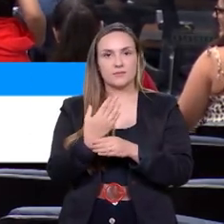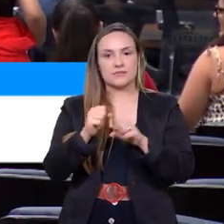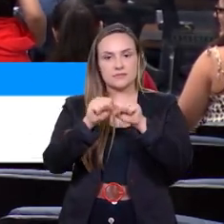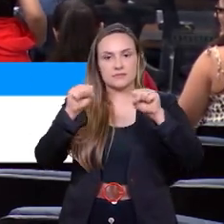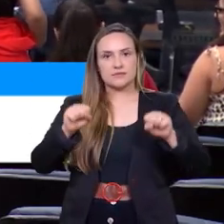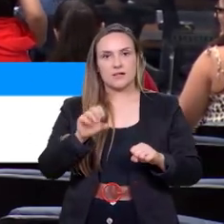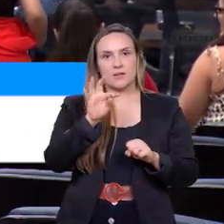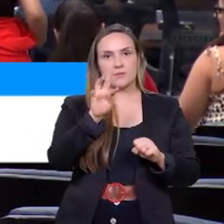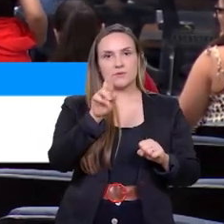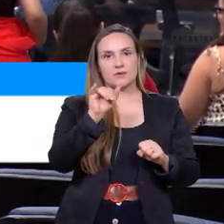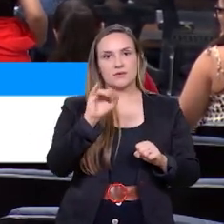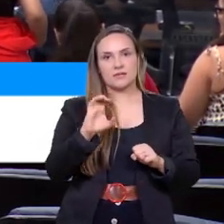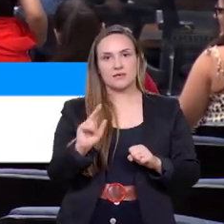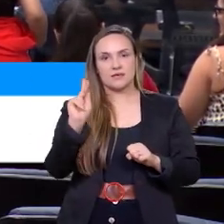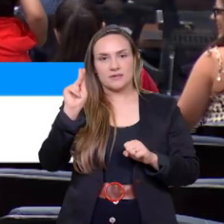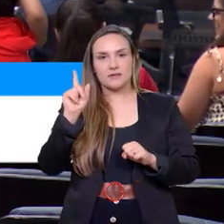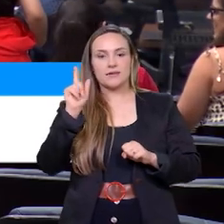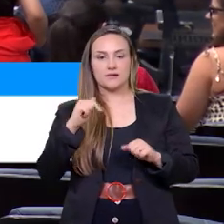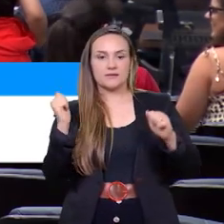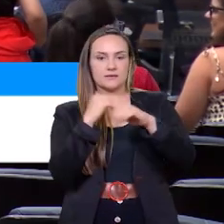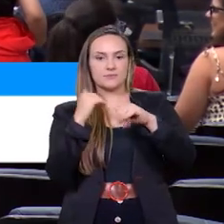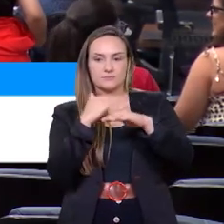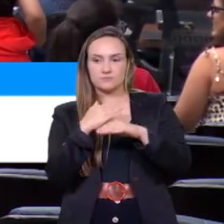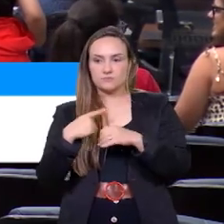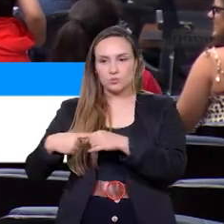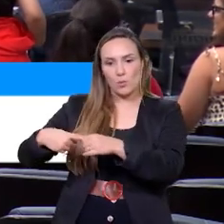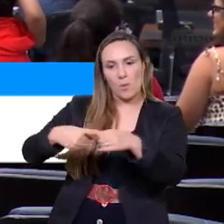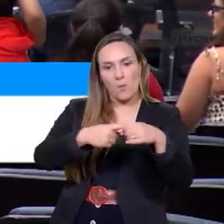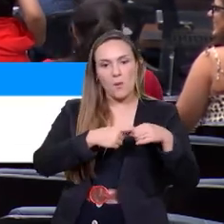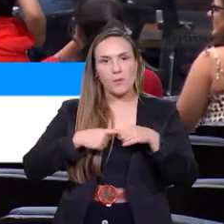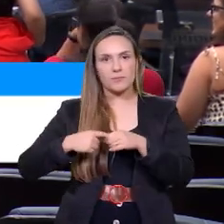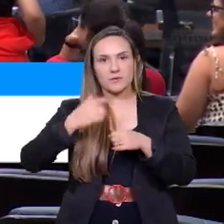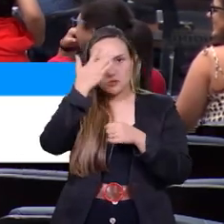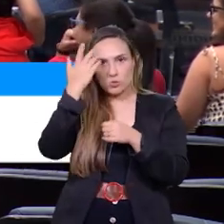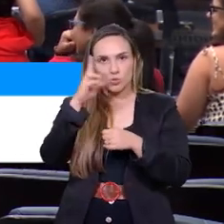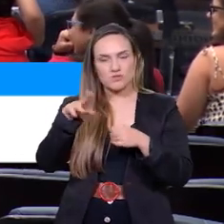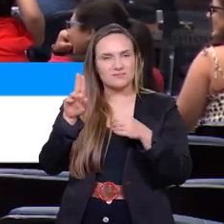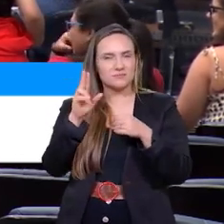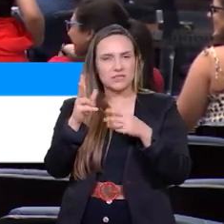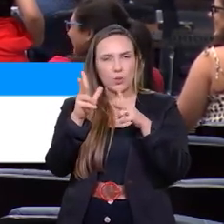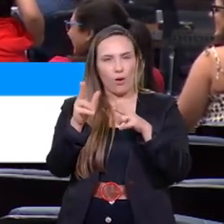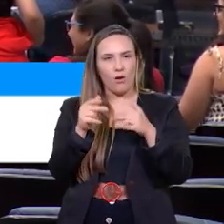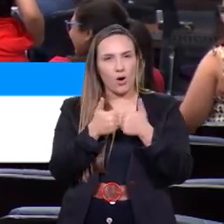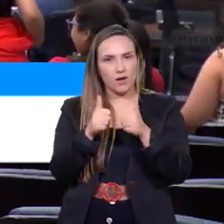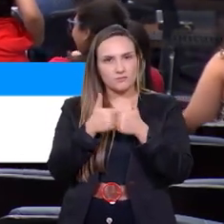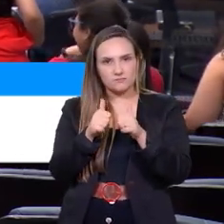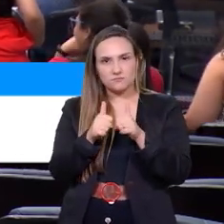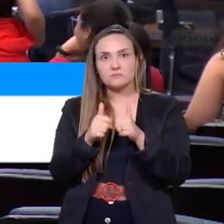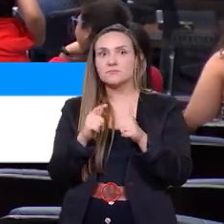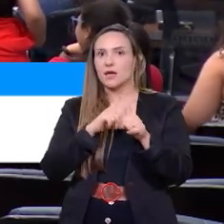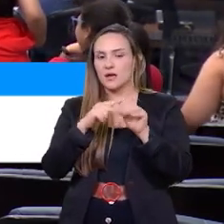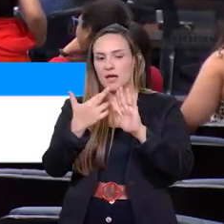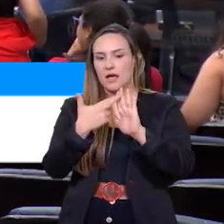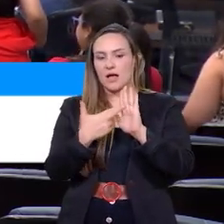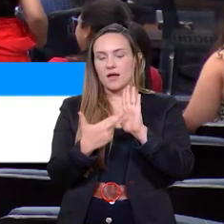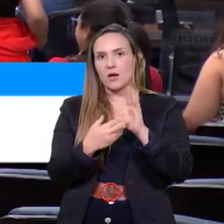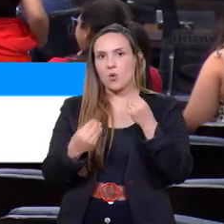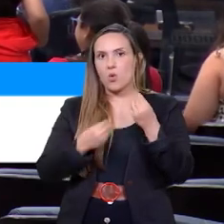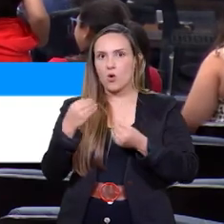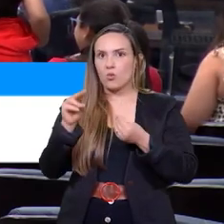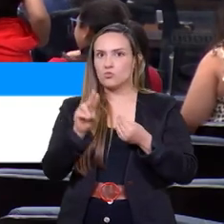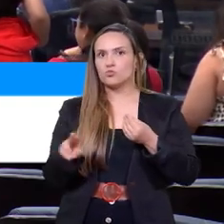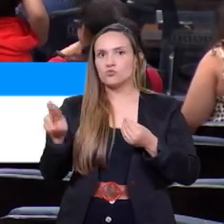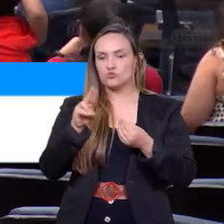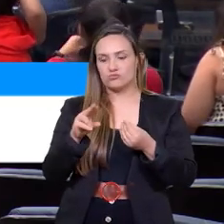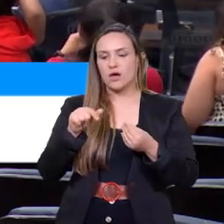MS sistema de transporte rodoviário intermunicipal de passageiros do Estado estabelecendo critérios